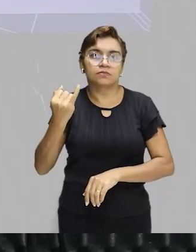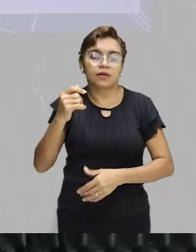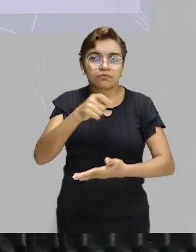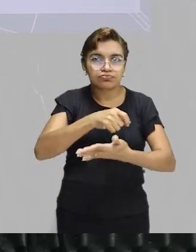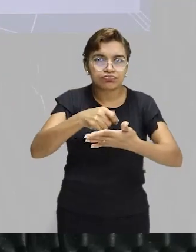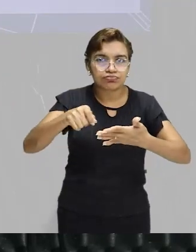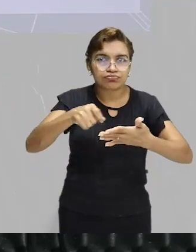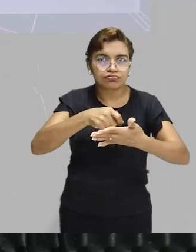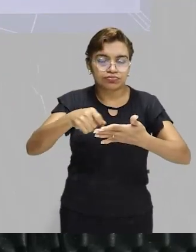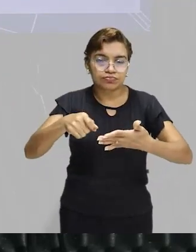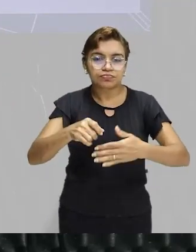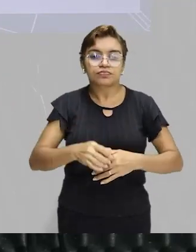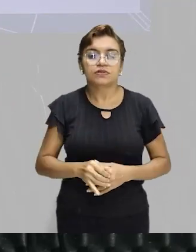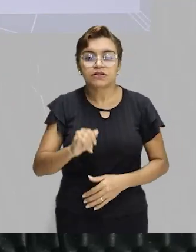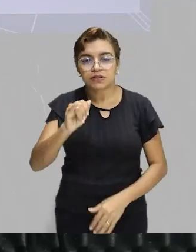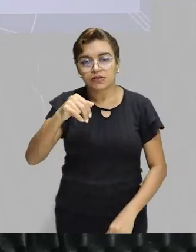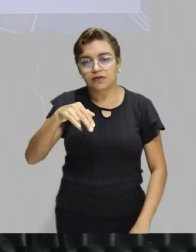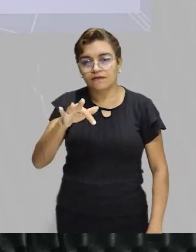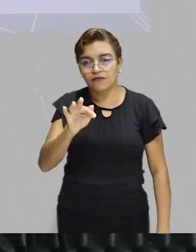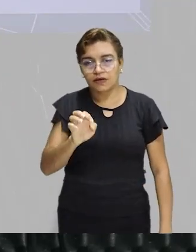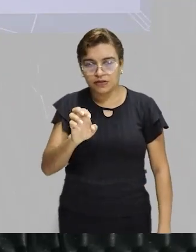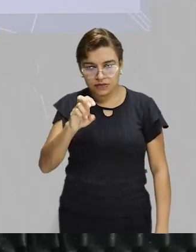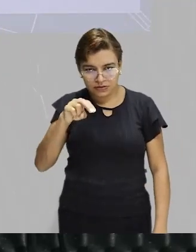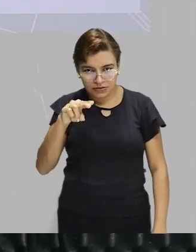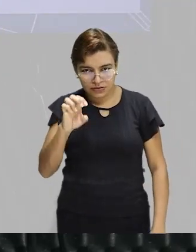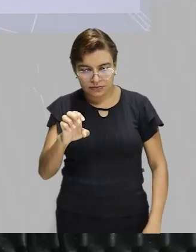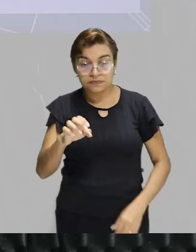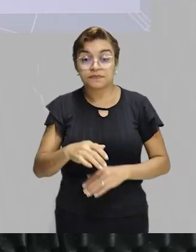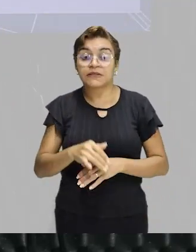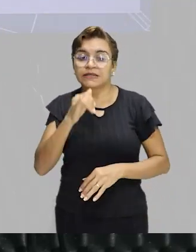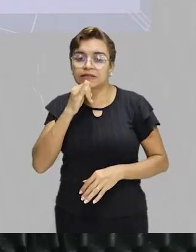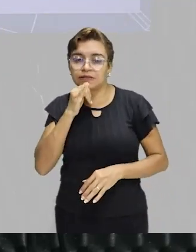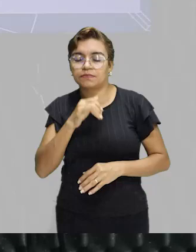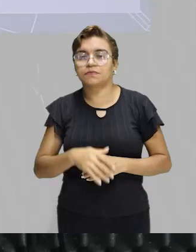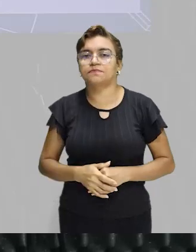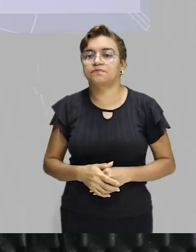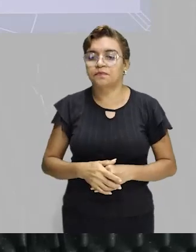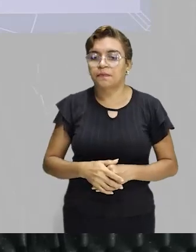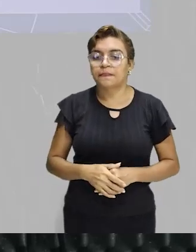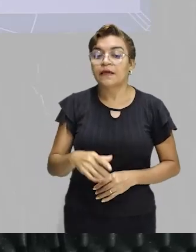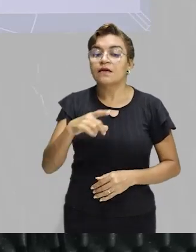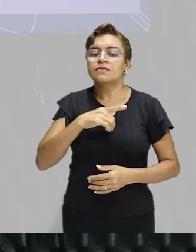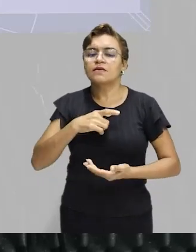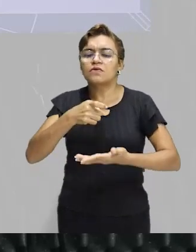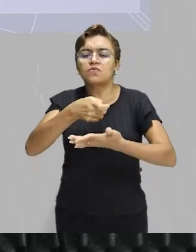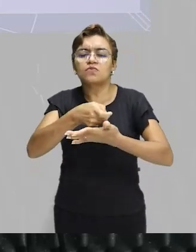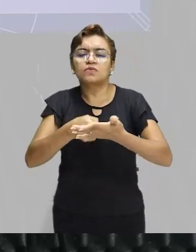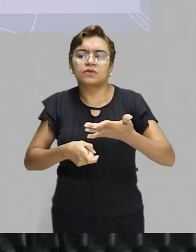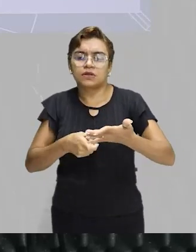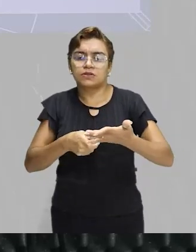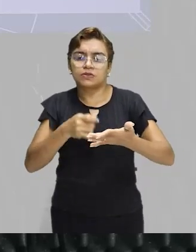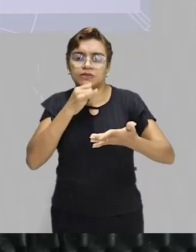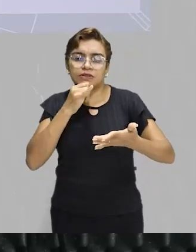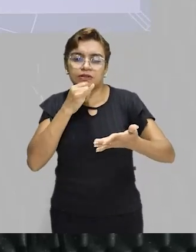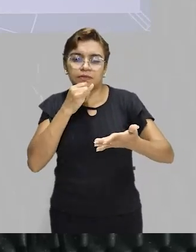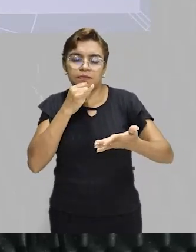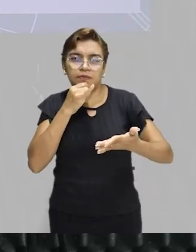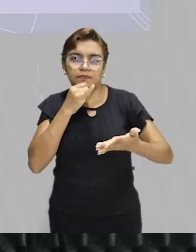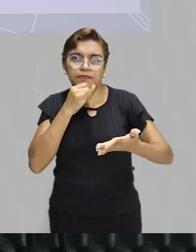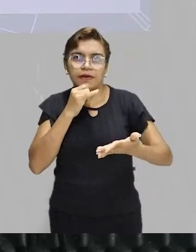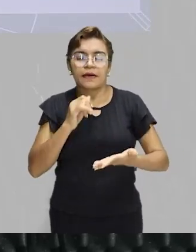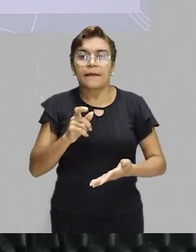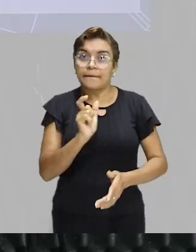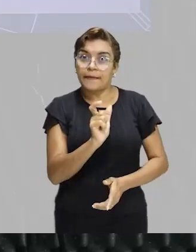inferência. Olha um exemplo, um exercício de brincadeira aqui. Eu tenho um texto que eu substituí a palavra real